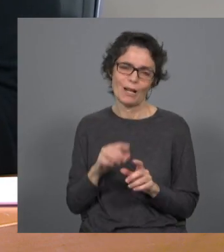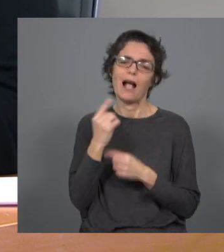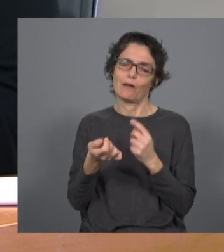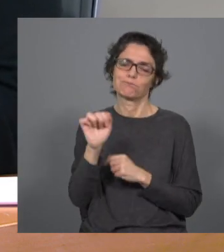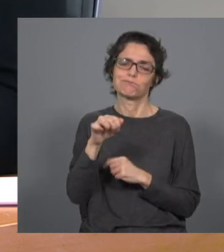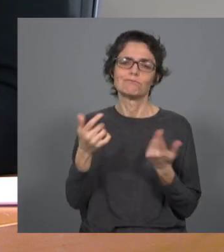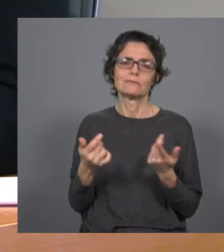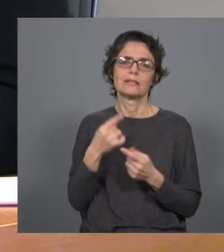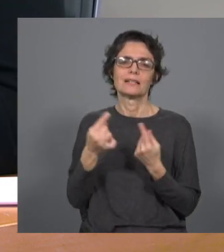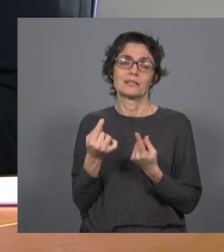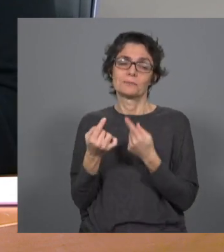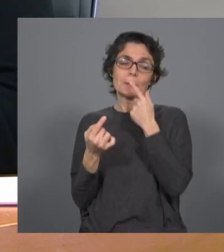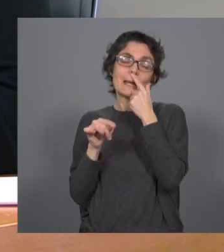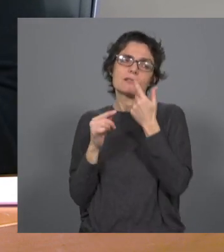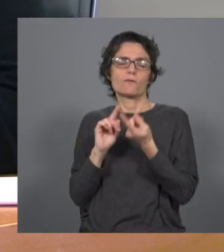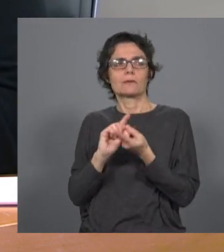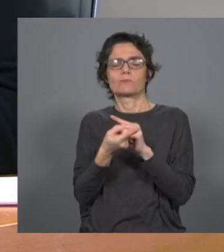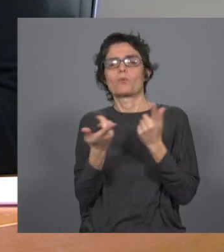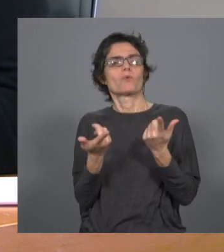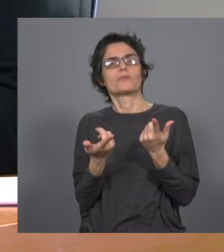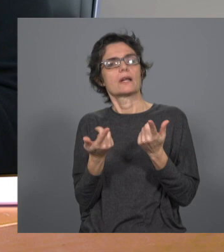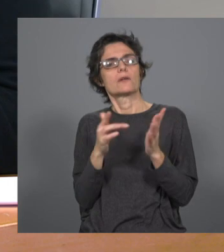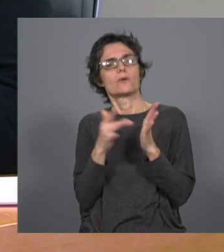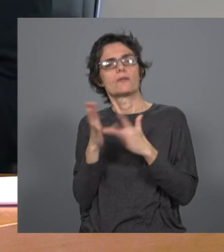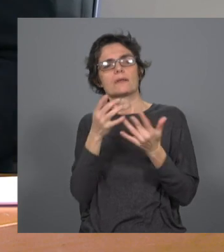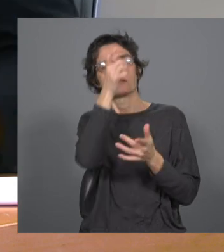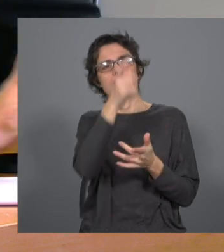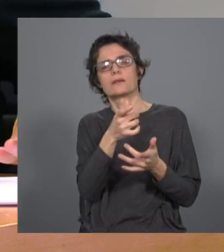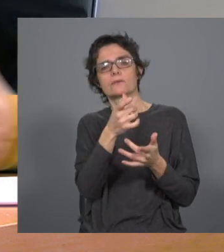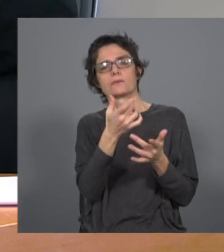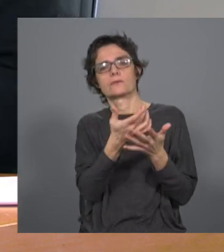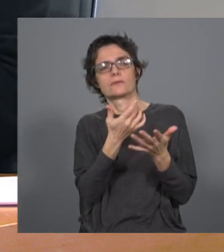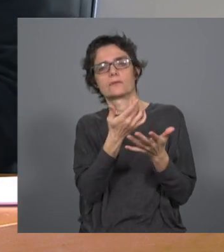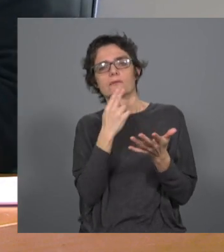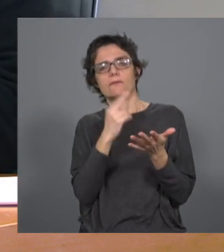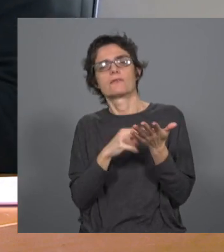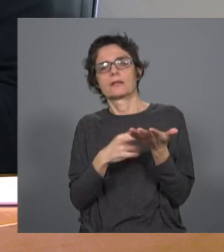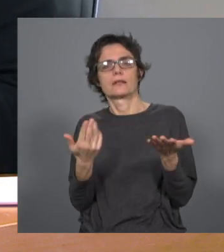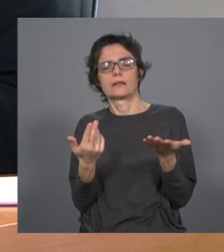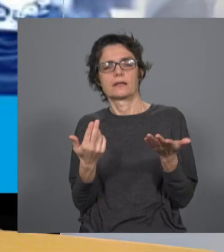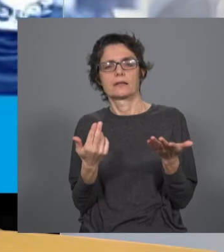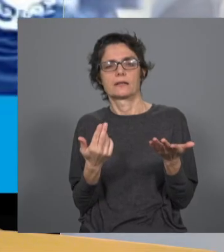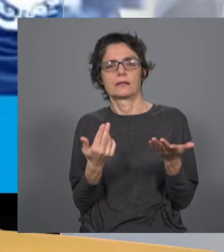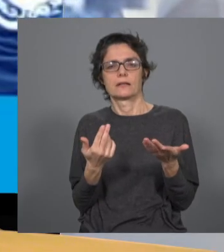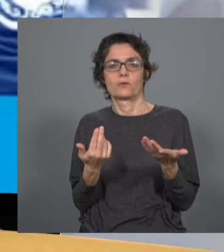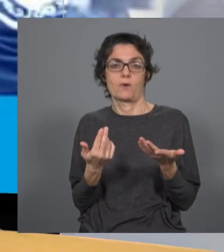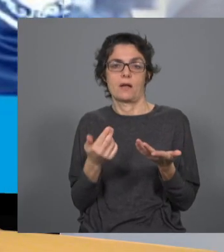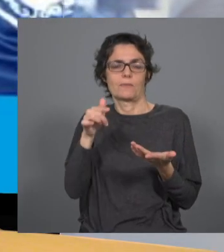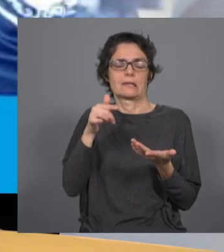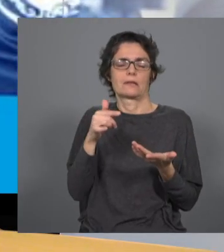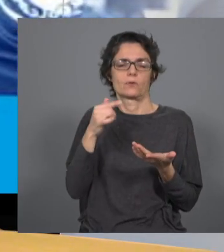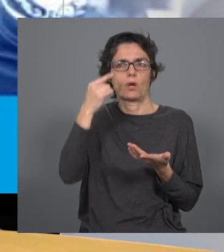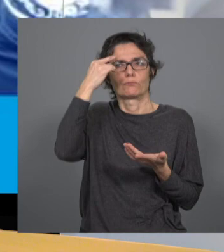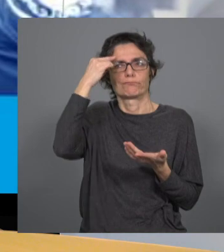em Jesus e na atitude que ele também tomou com as pessoas que tinham a mesma doença. É importante sublinhar sempre